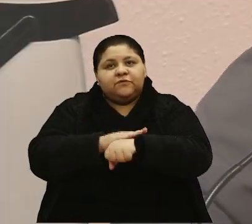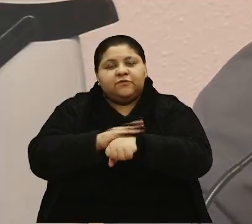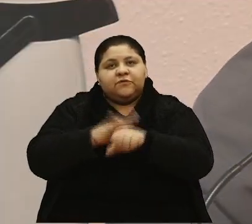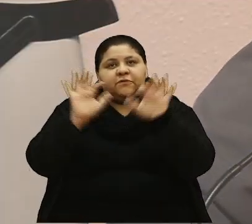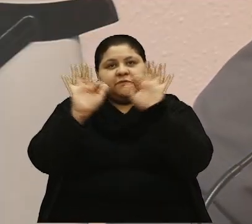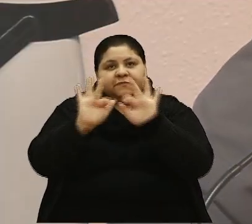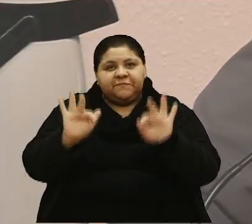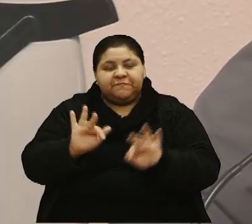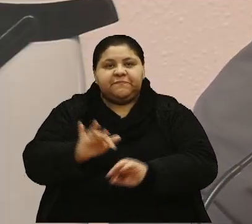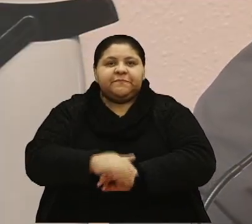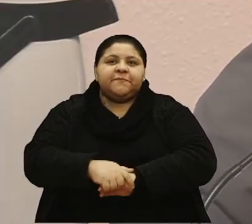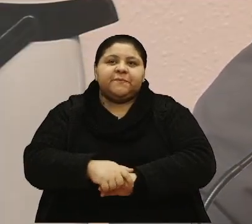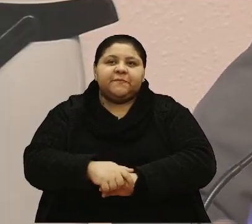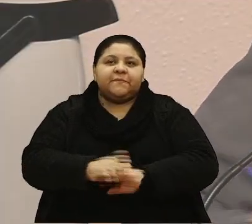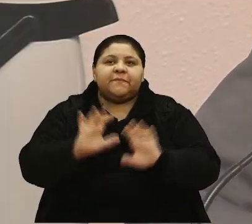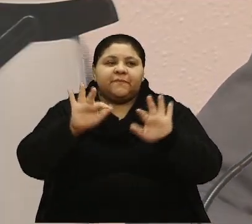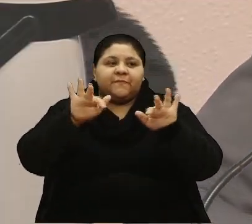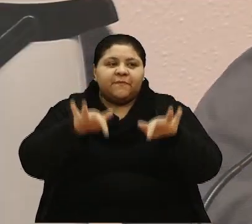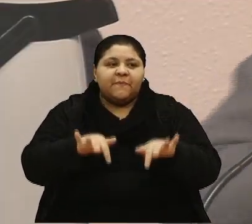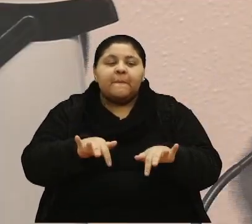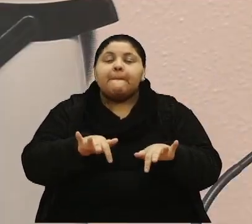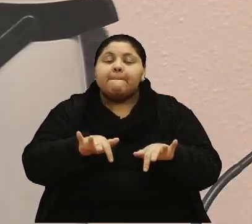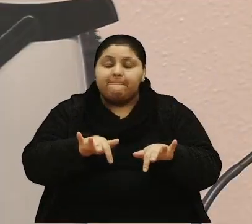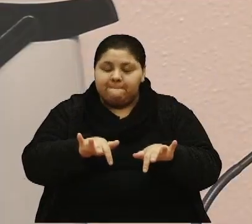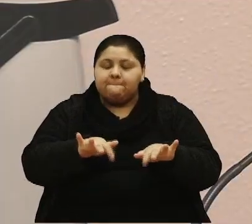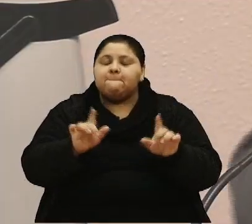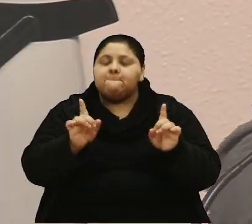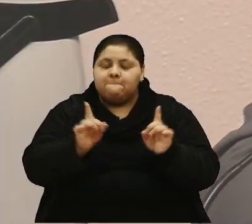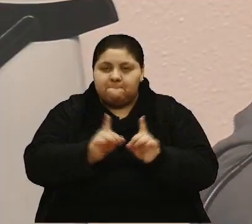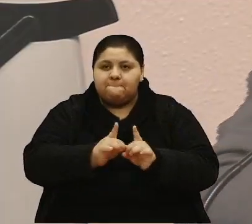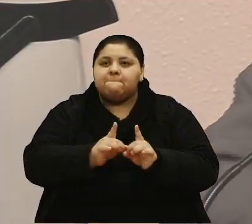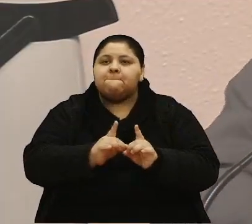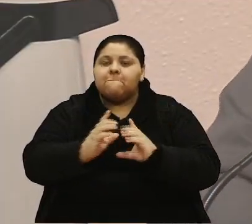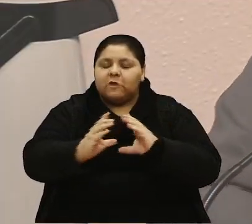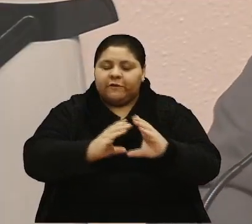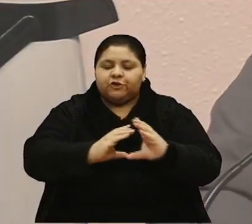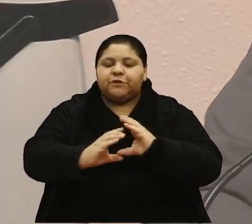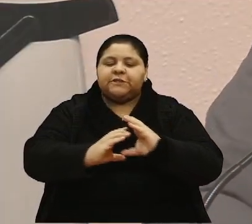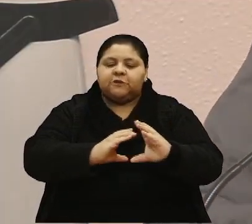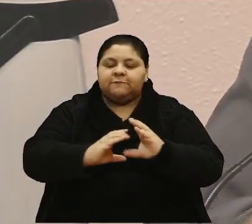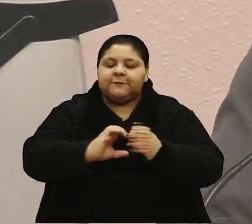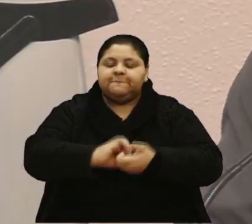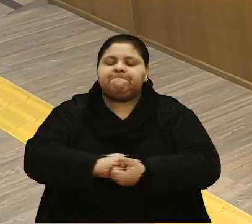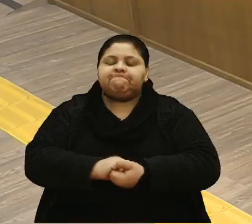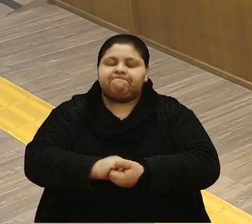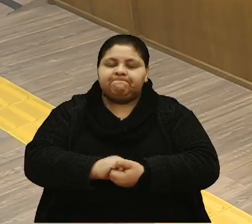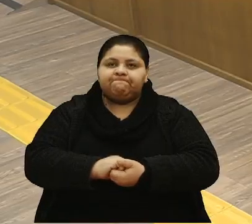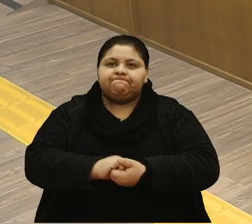feliz. Encerradas as pequenas comunicações,